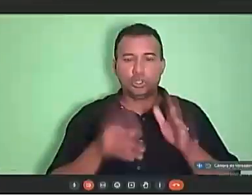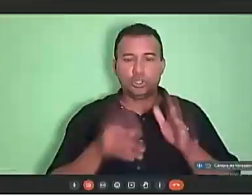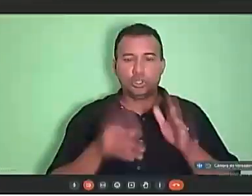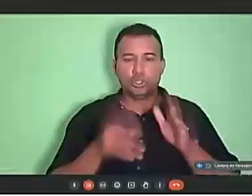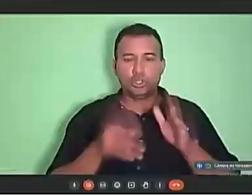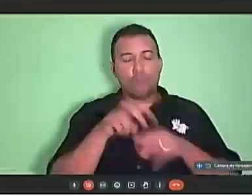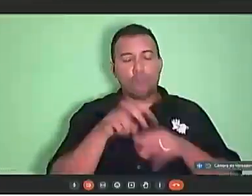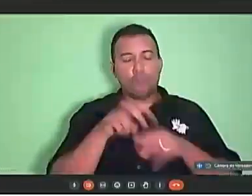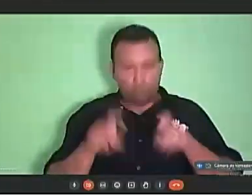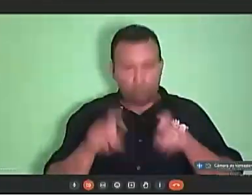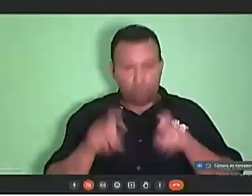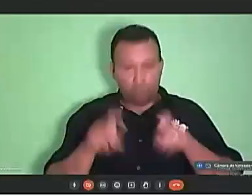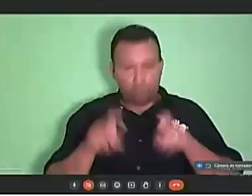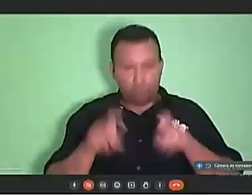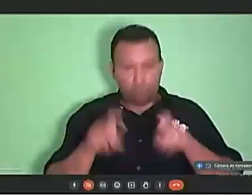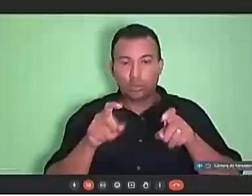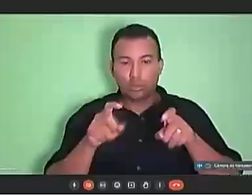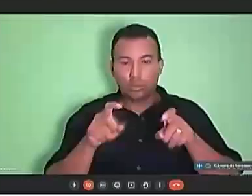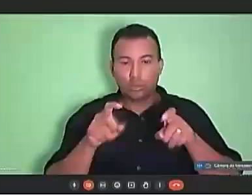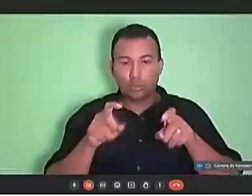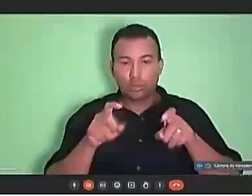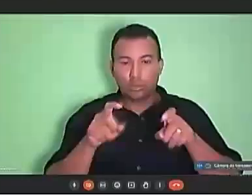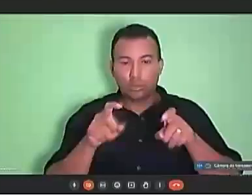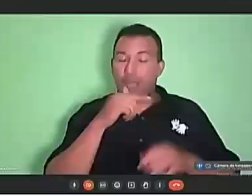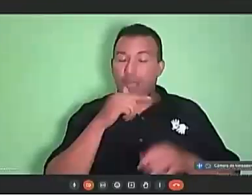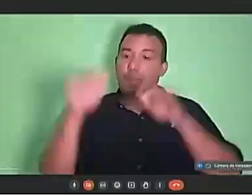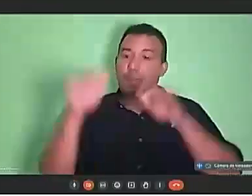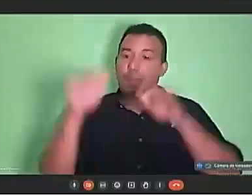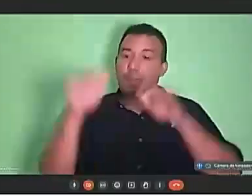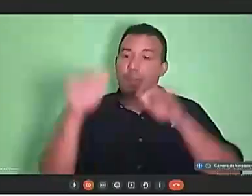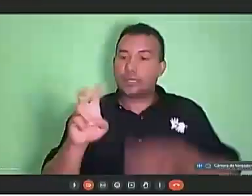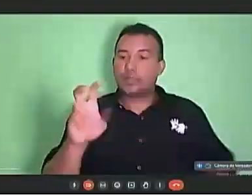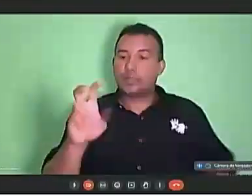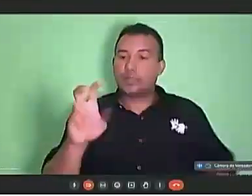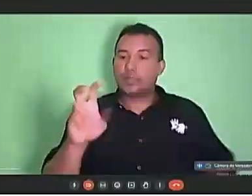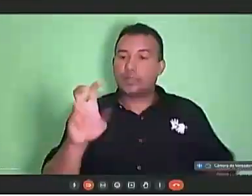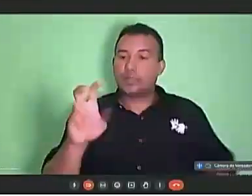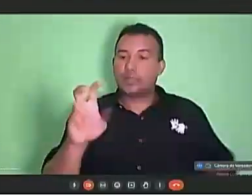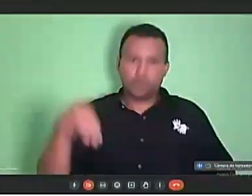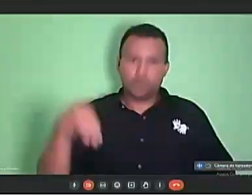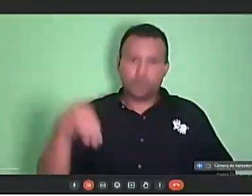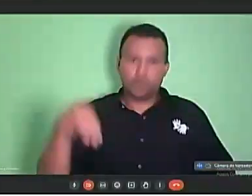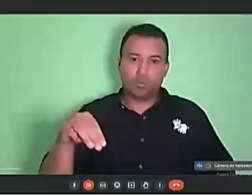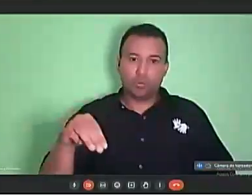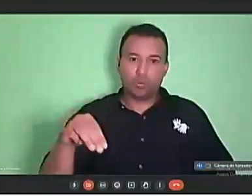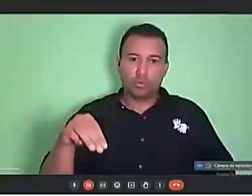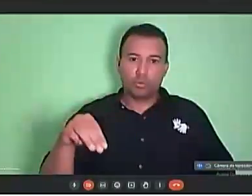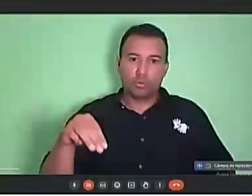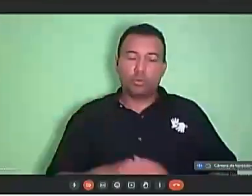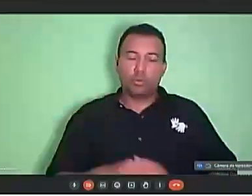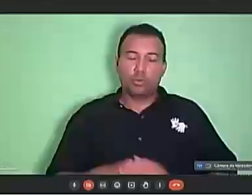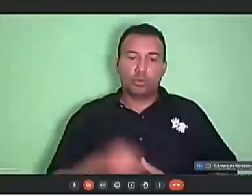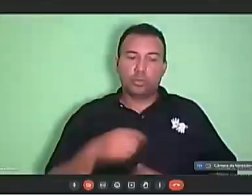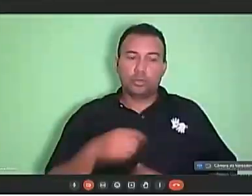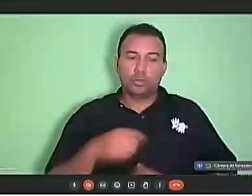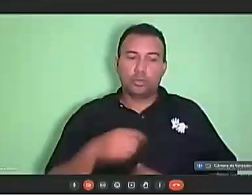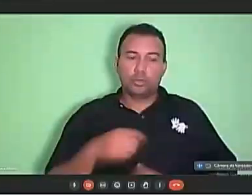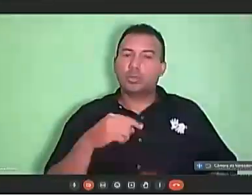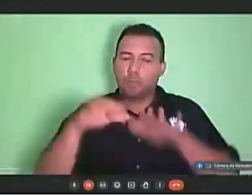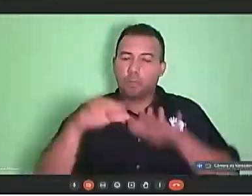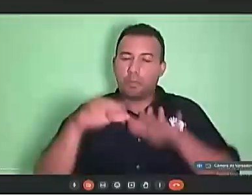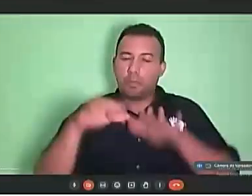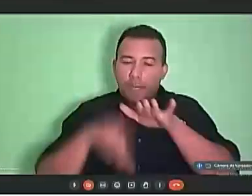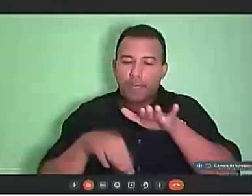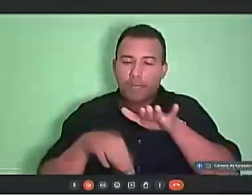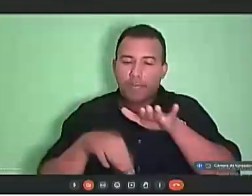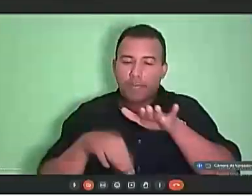falamos assim, o nível da água vai baixar 50 centímetros obrigatoriamente. Vai na reta vermelha, vai baixar 20 centímetros forçadamente